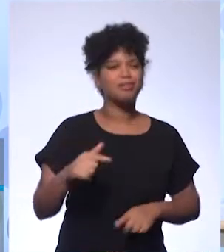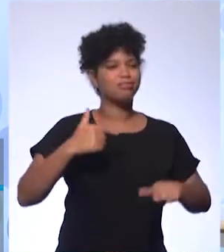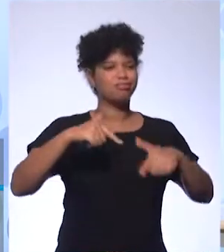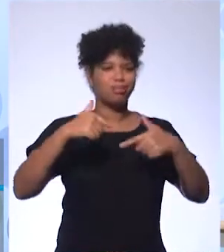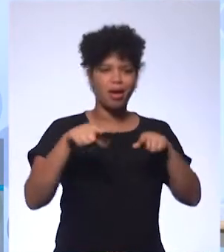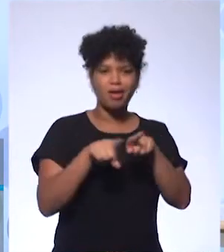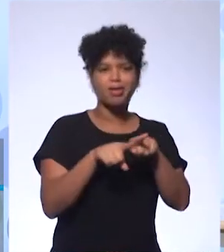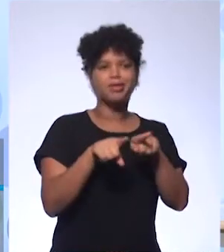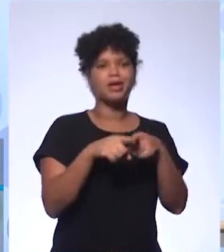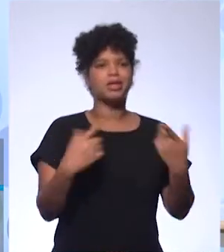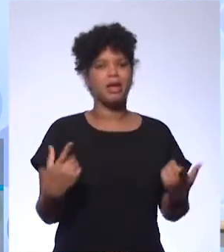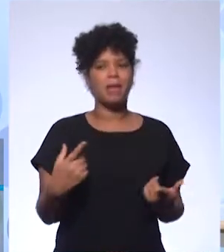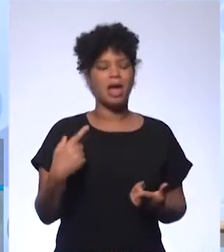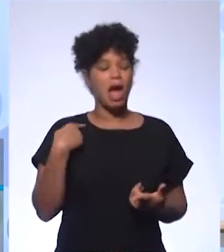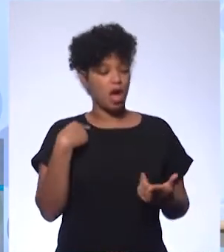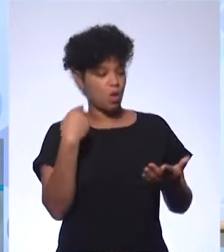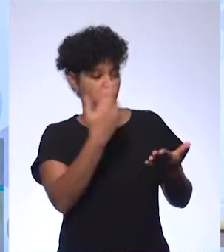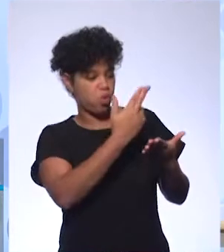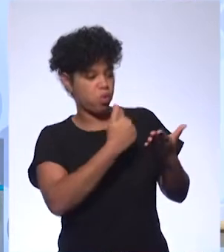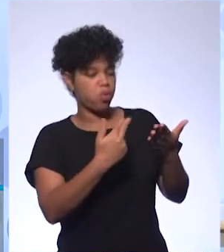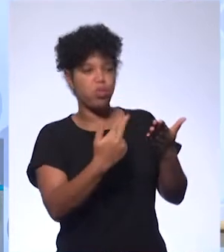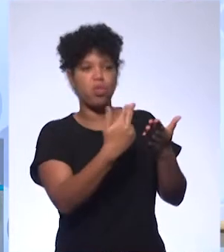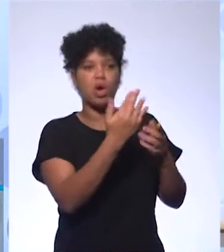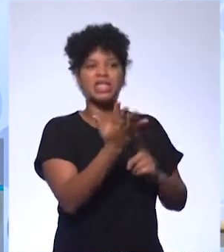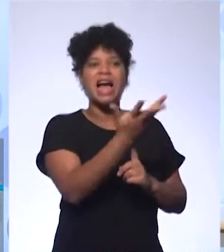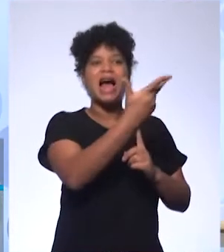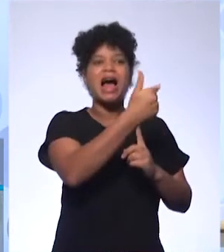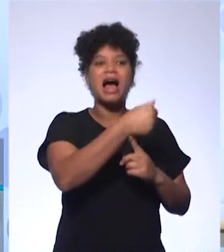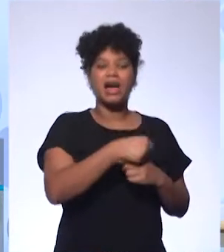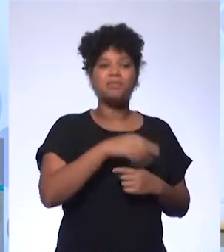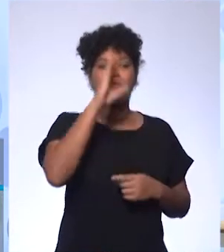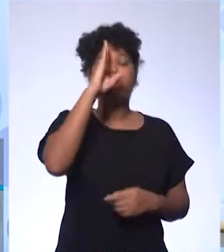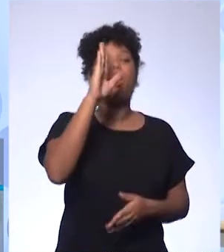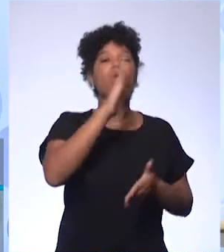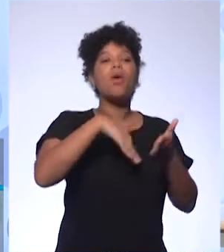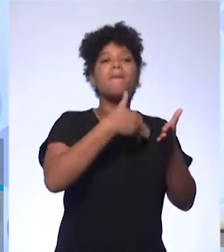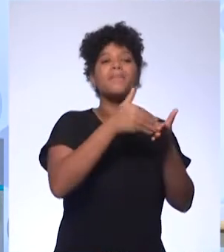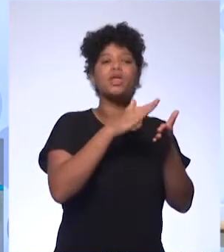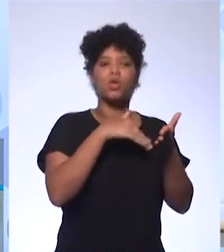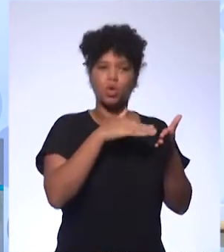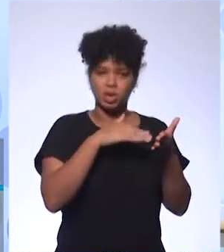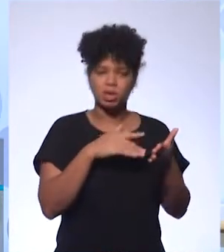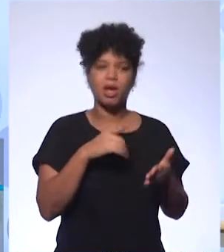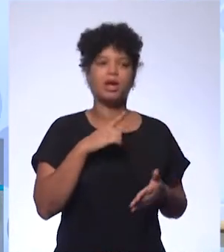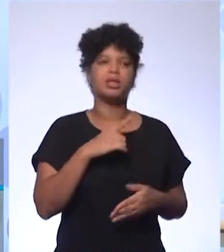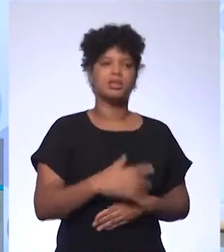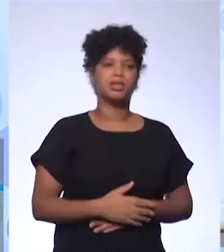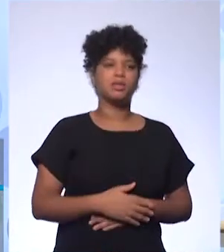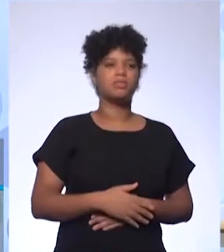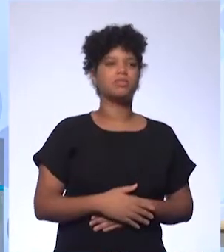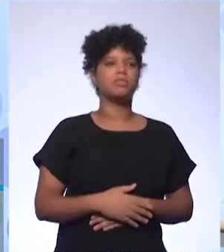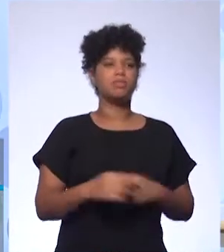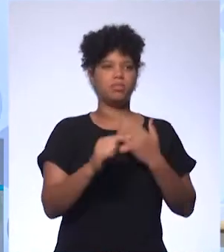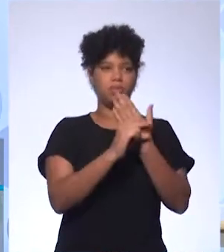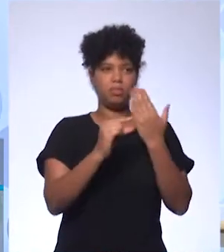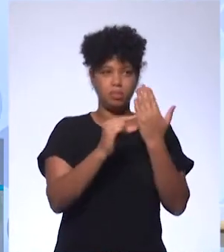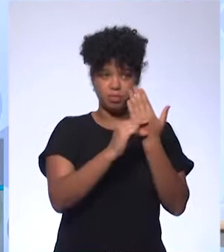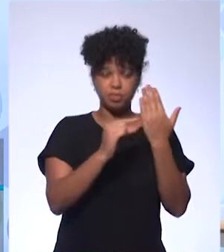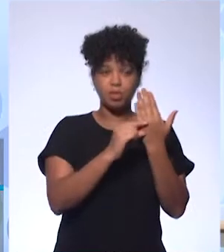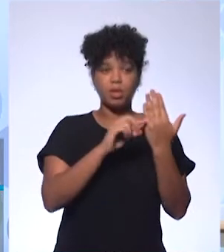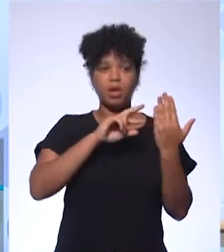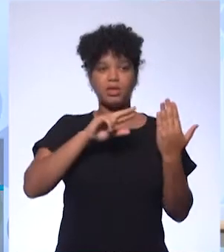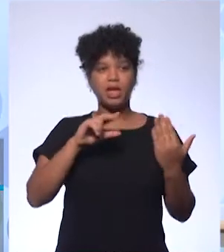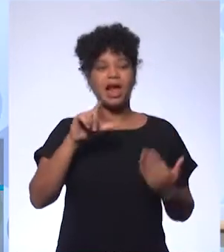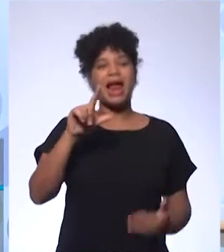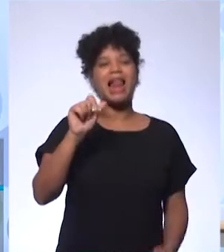a aparecer como uma crueza muito grande nas obras, especialmente de pintores, né, que dedicam-se a isso. Oswaldo Goeldi nas xilogravuras,